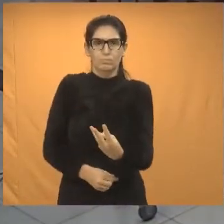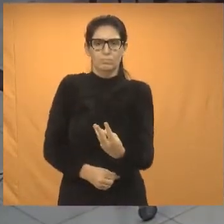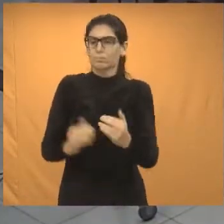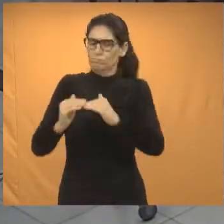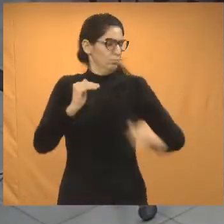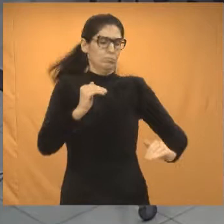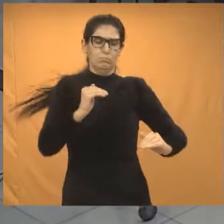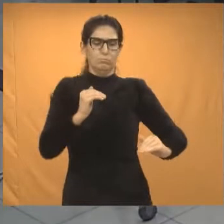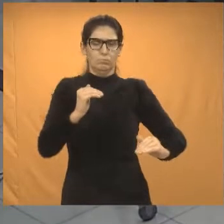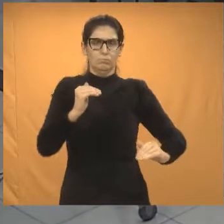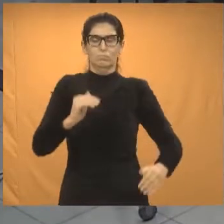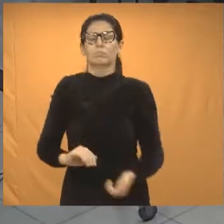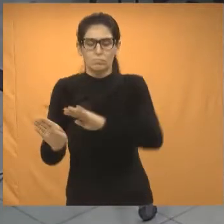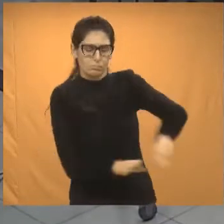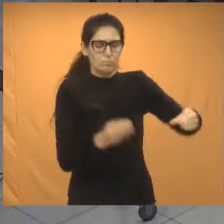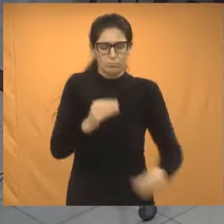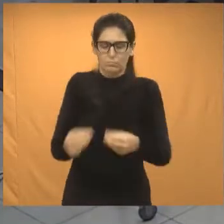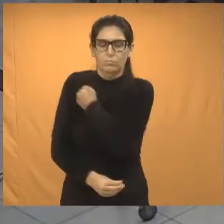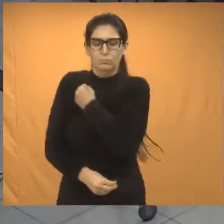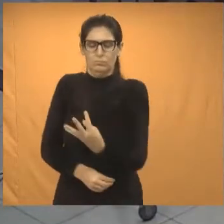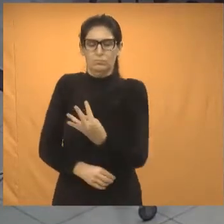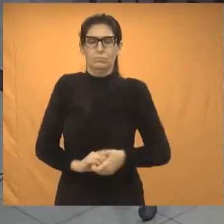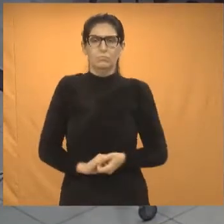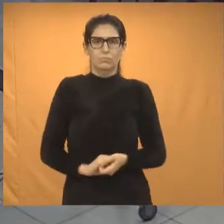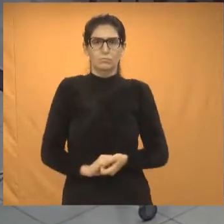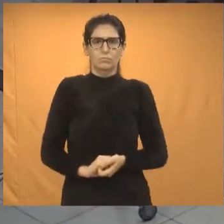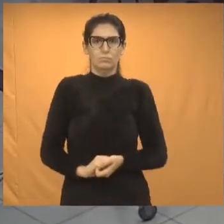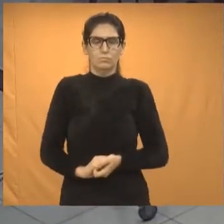rejeitada. Emenda número 4.